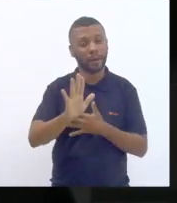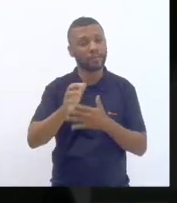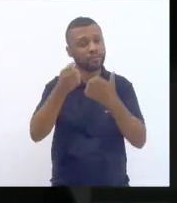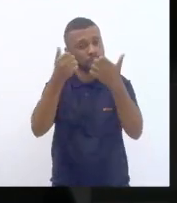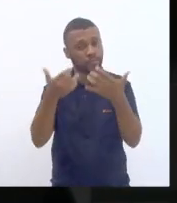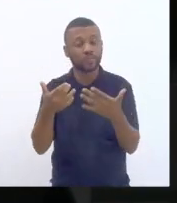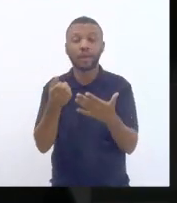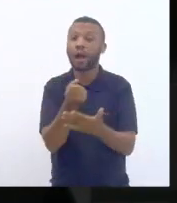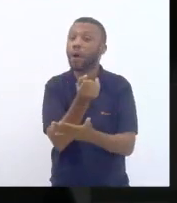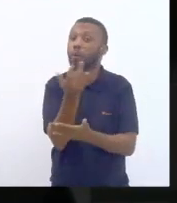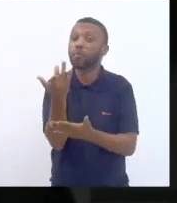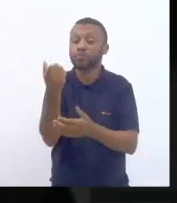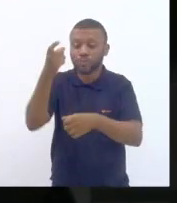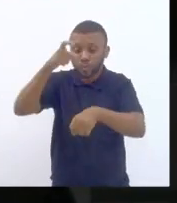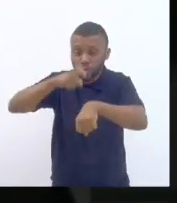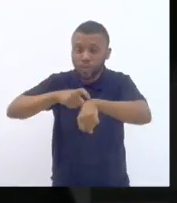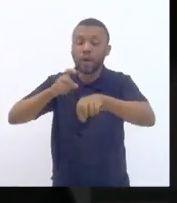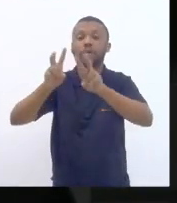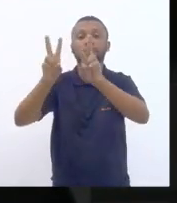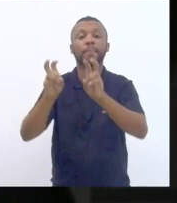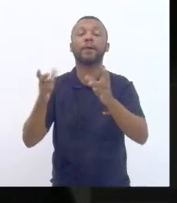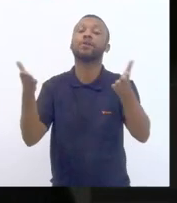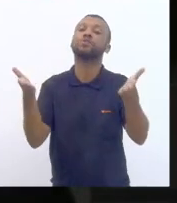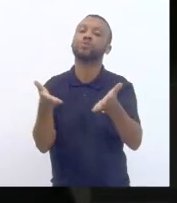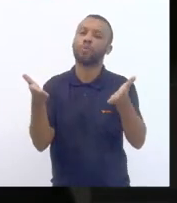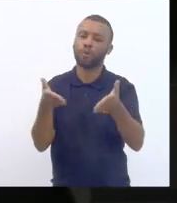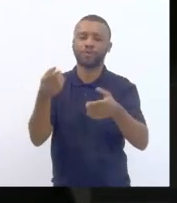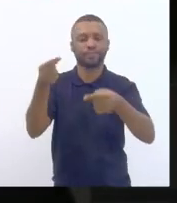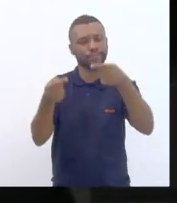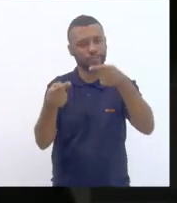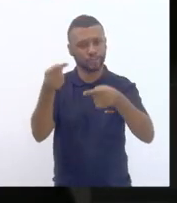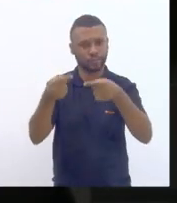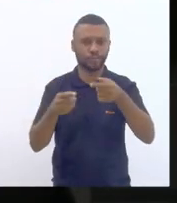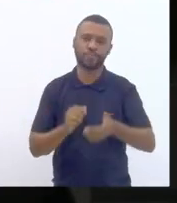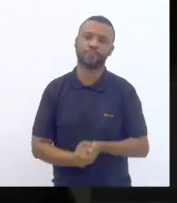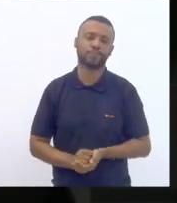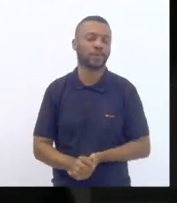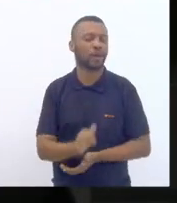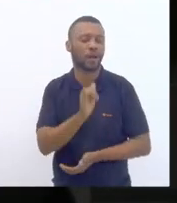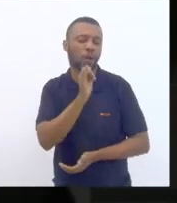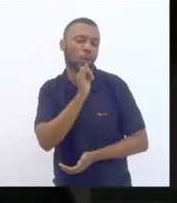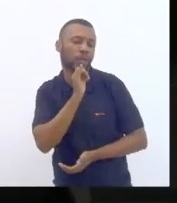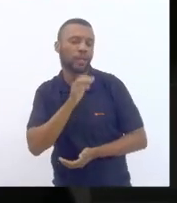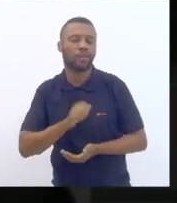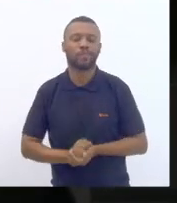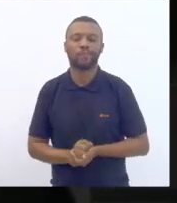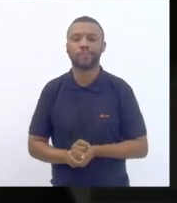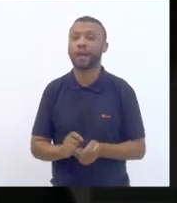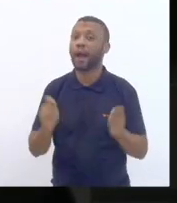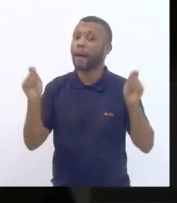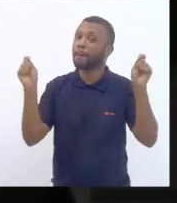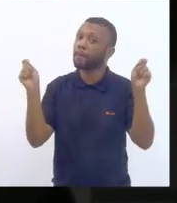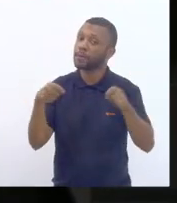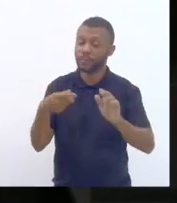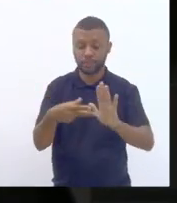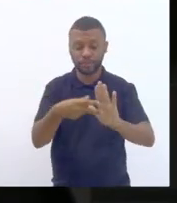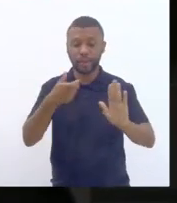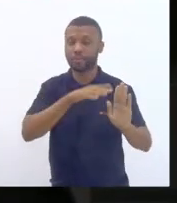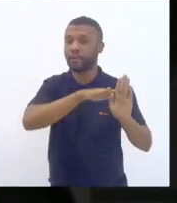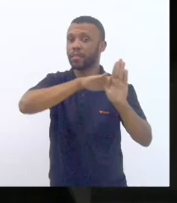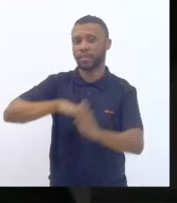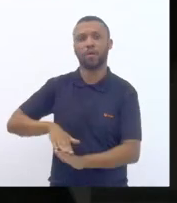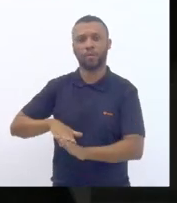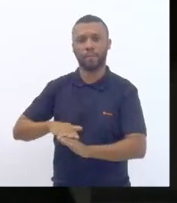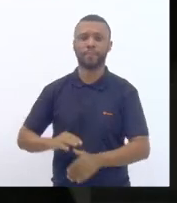da pauta de hoje O que é a possibilidade de Se Derrubar mano